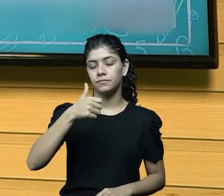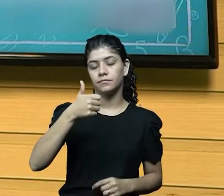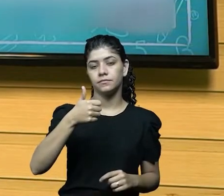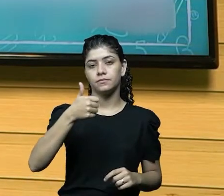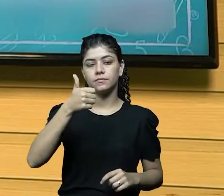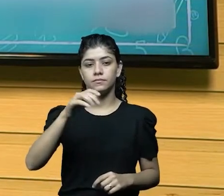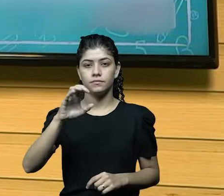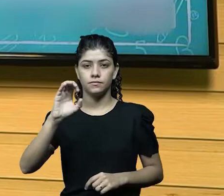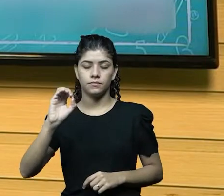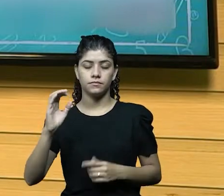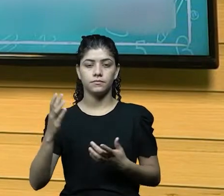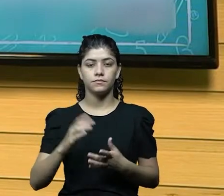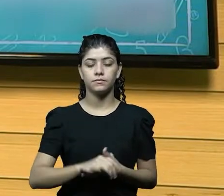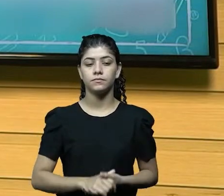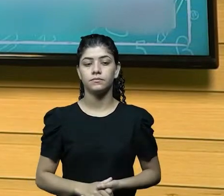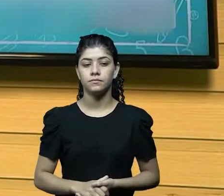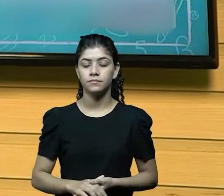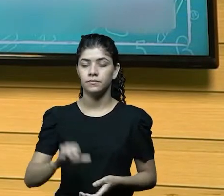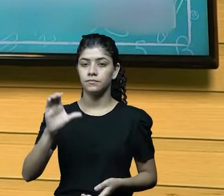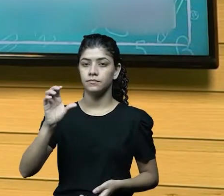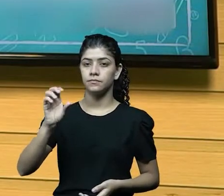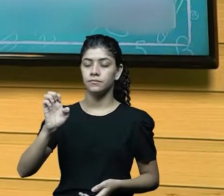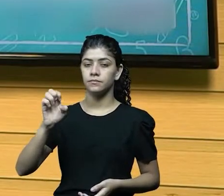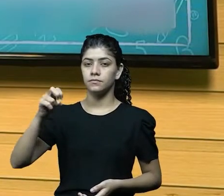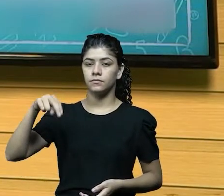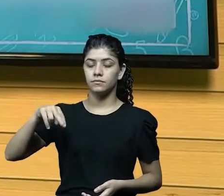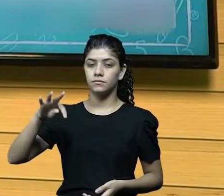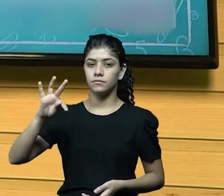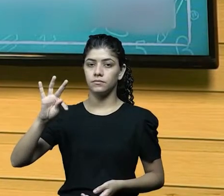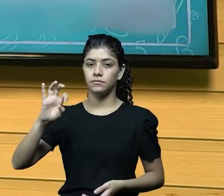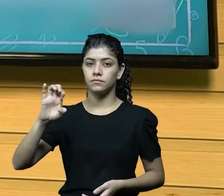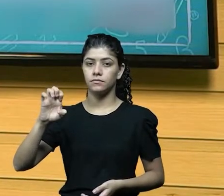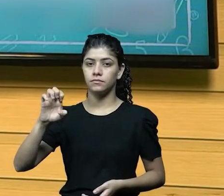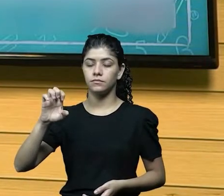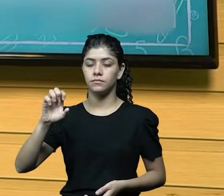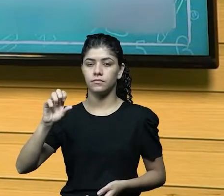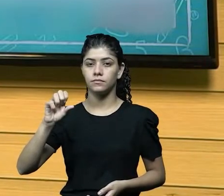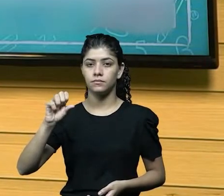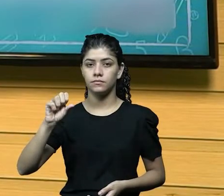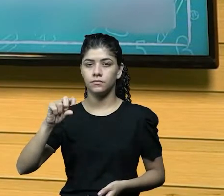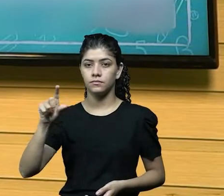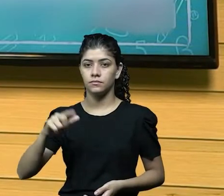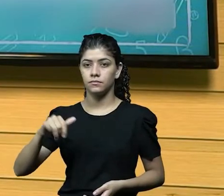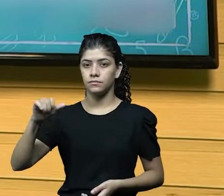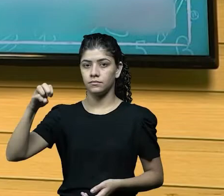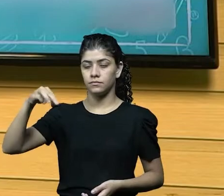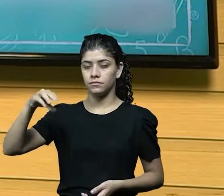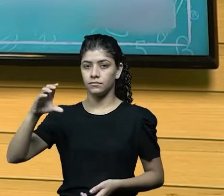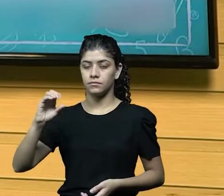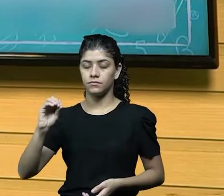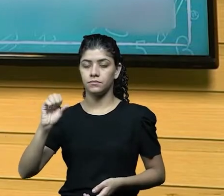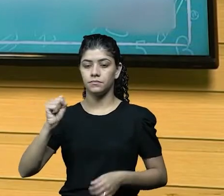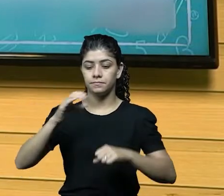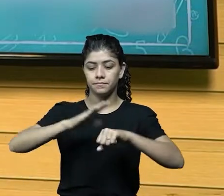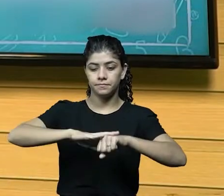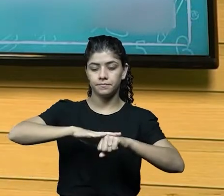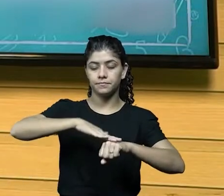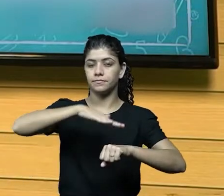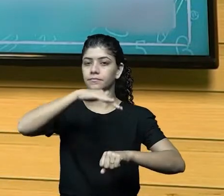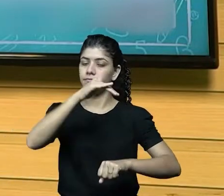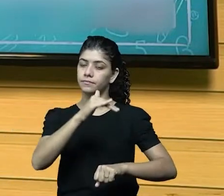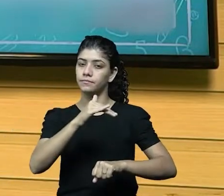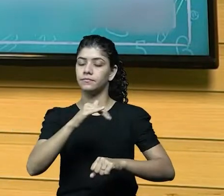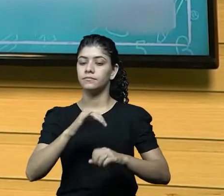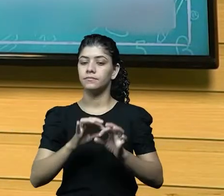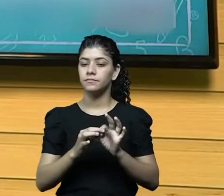os centésimos do paquímetro. E aí essa parte é feita na parte móvel, e aí esse valor é acrescentado no que você